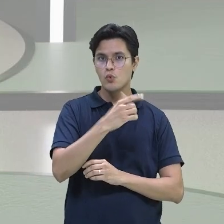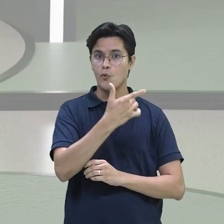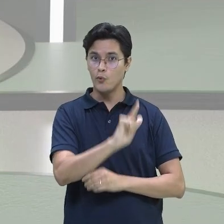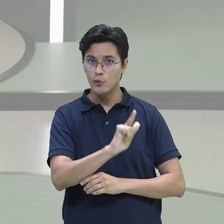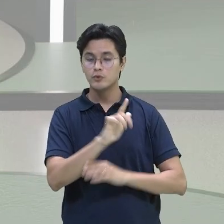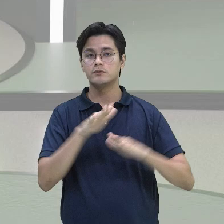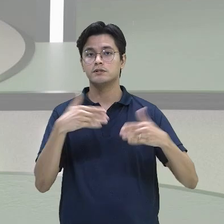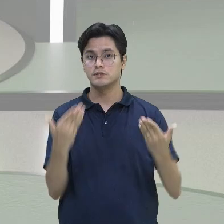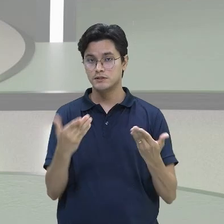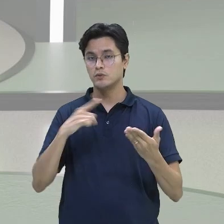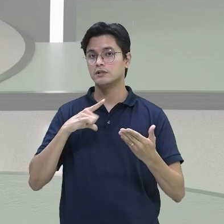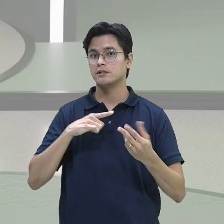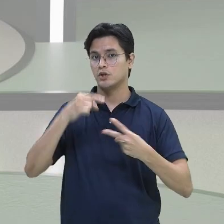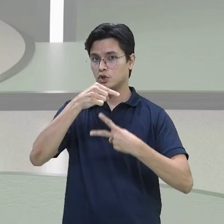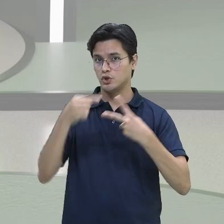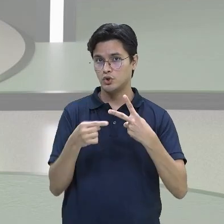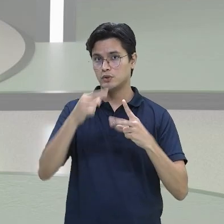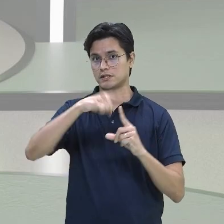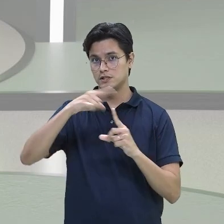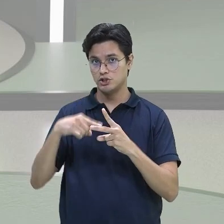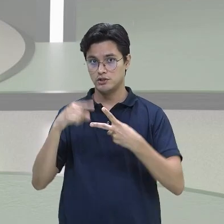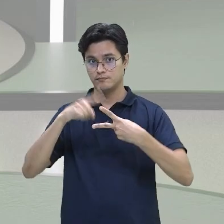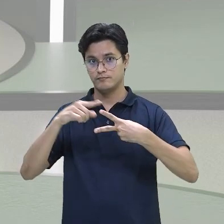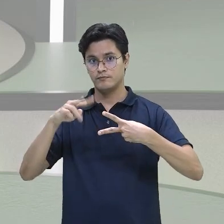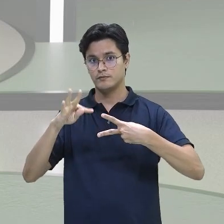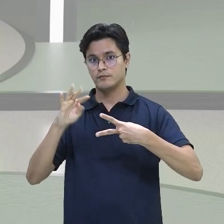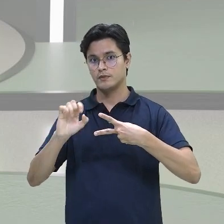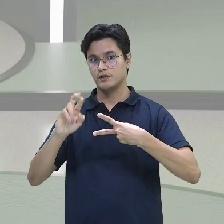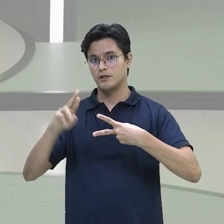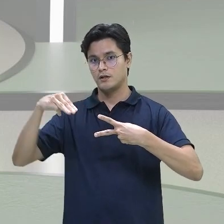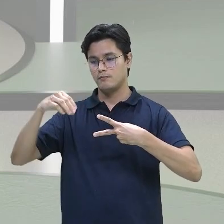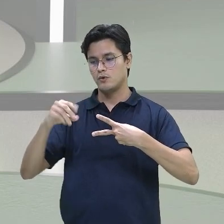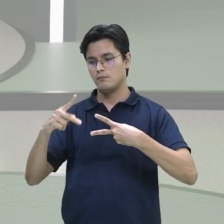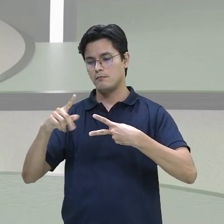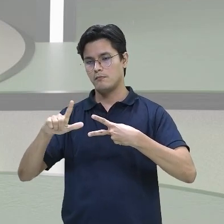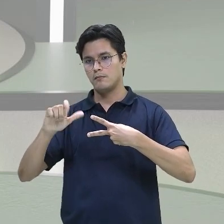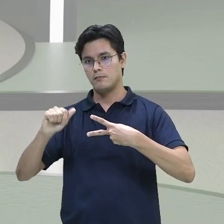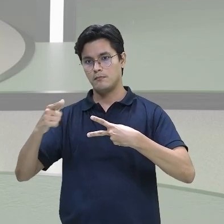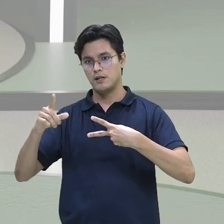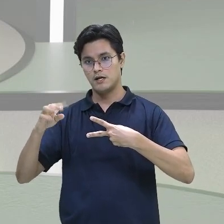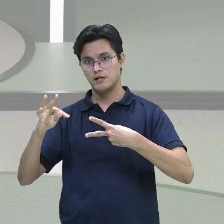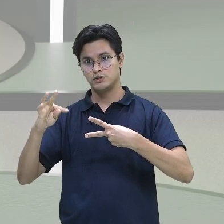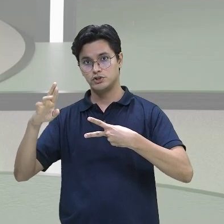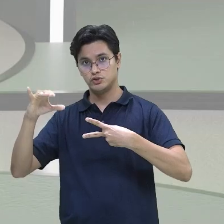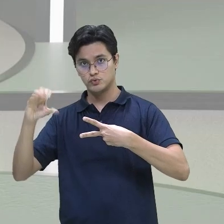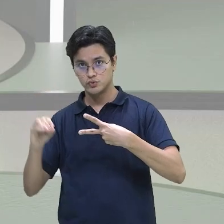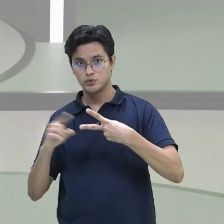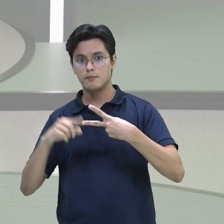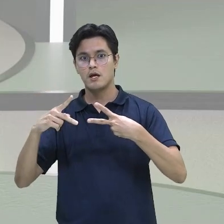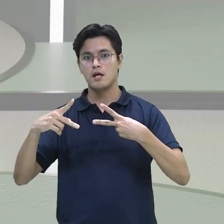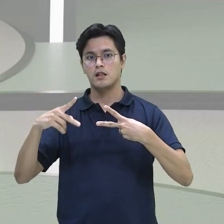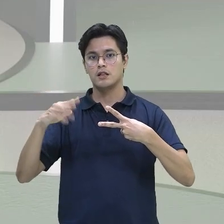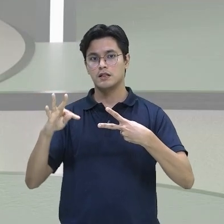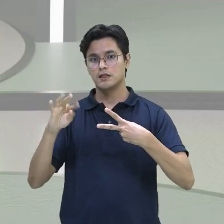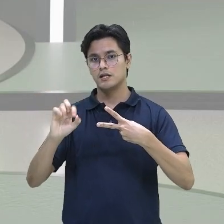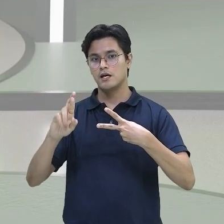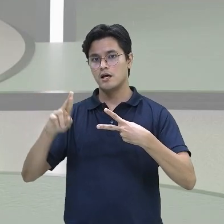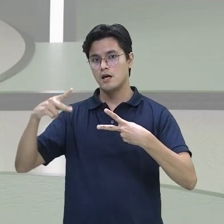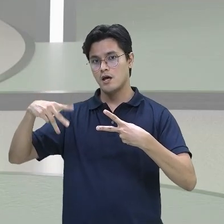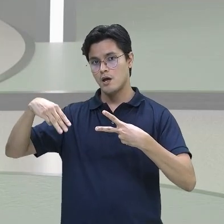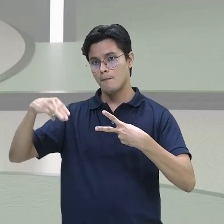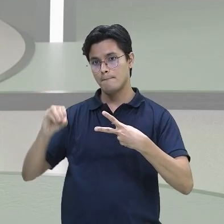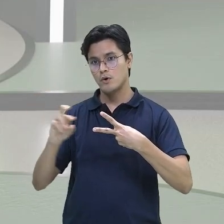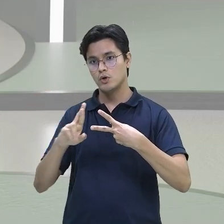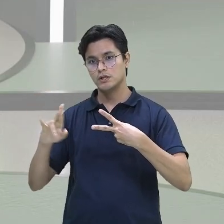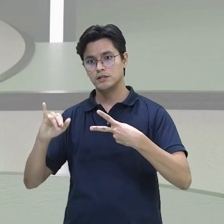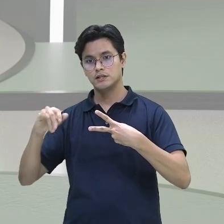tá? Seja uma forma ou a outra. Também podemos falar aí de polímeros naturais